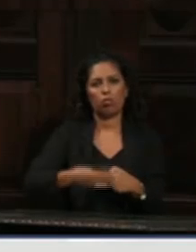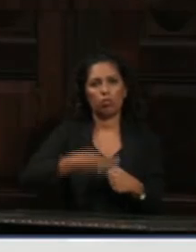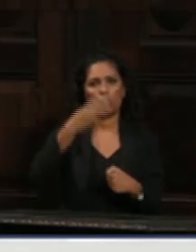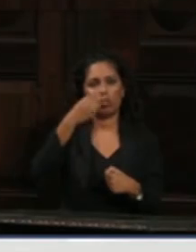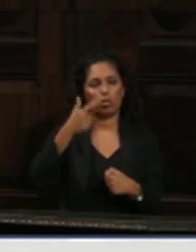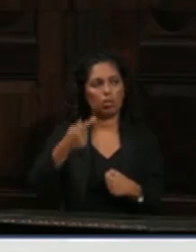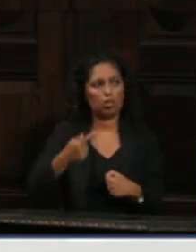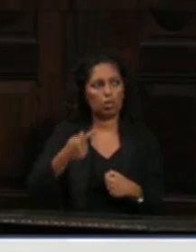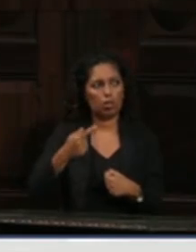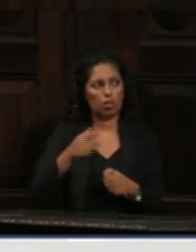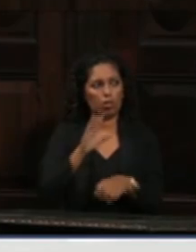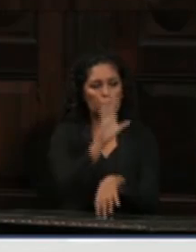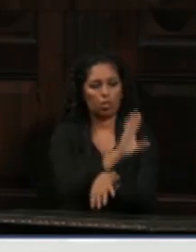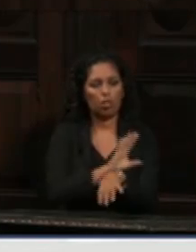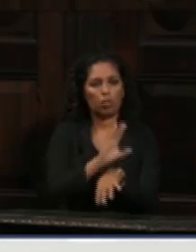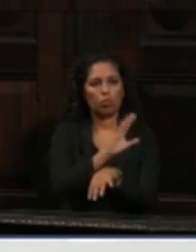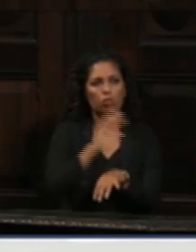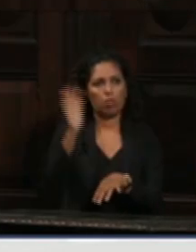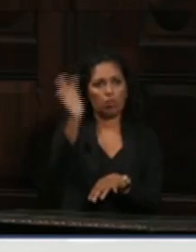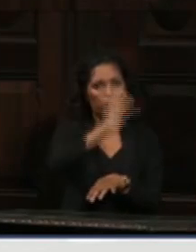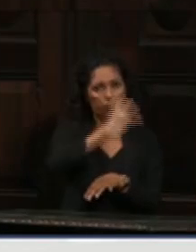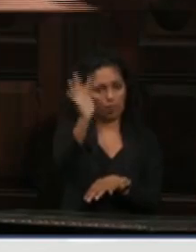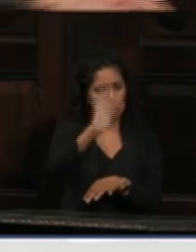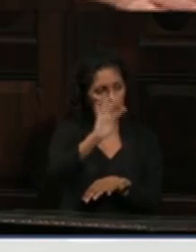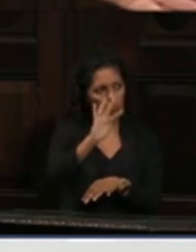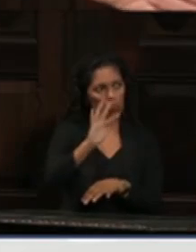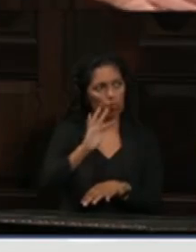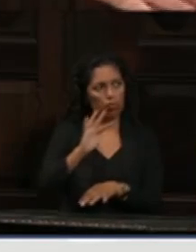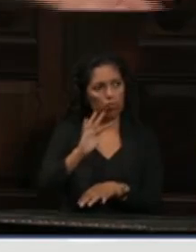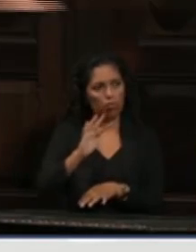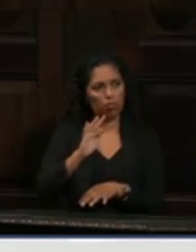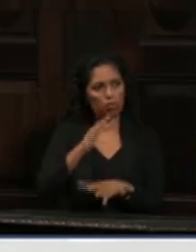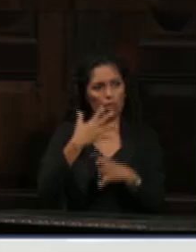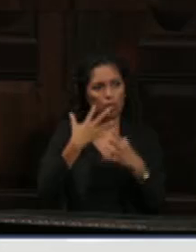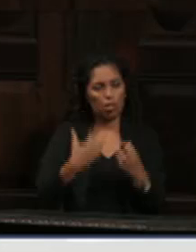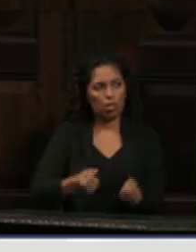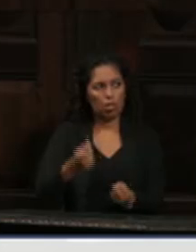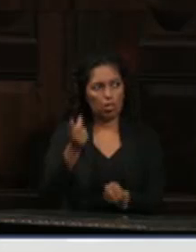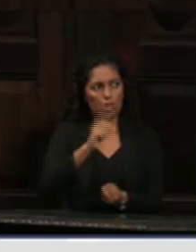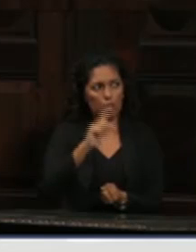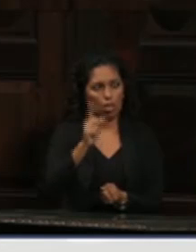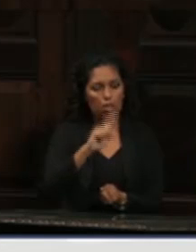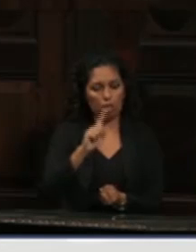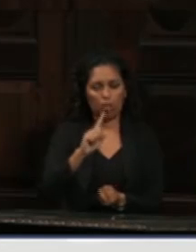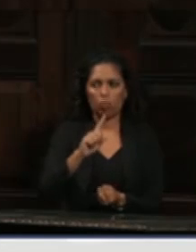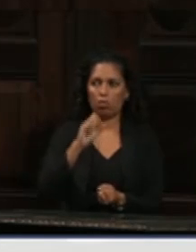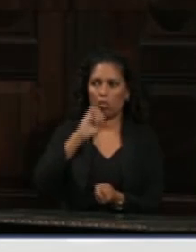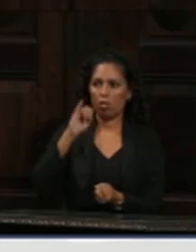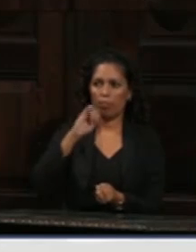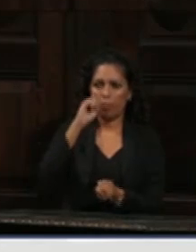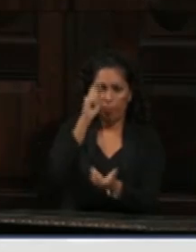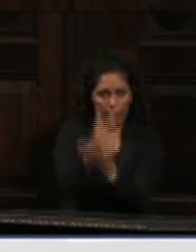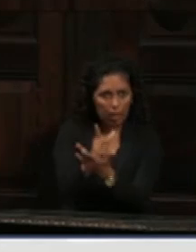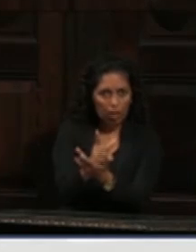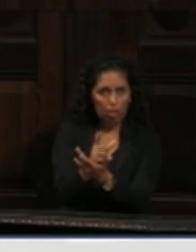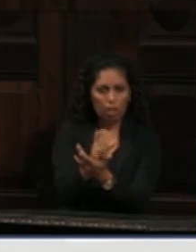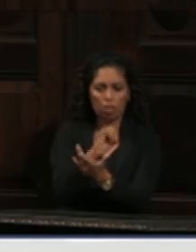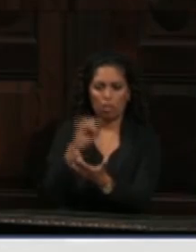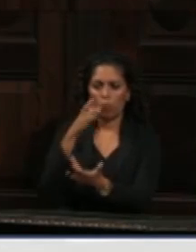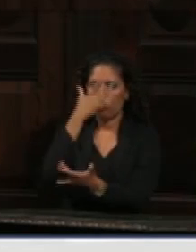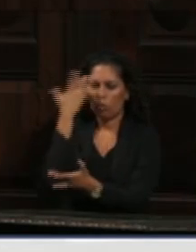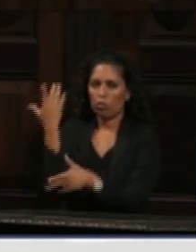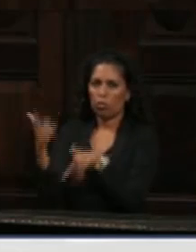Serginho, da Constituição Federal não permite que você pague a ninguém se não